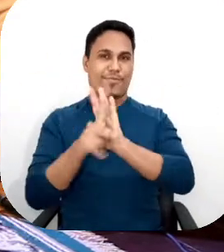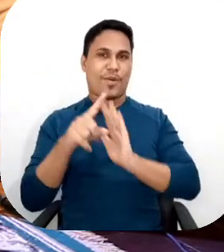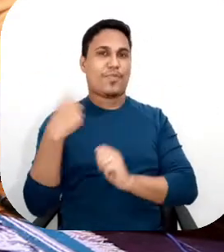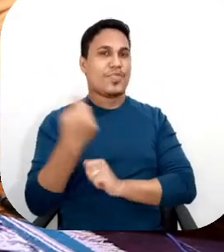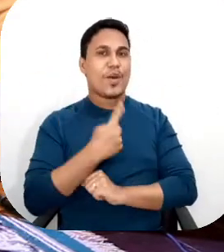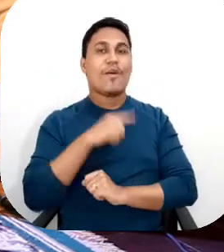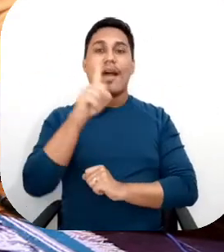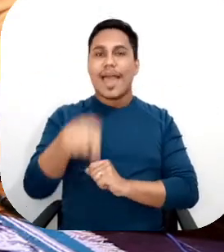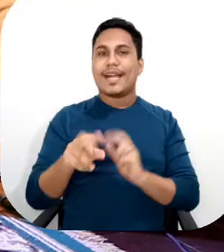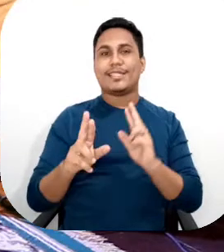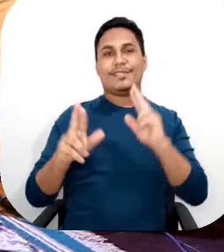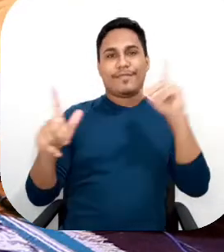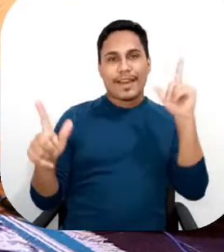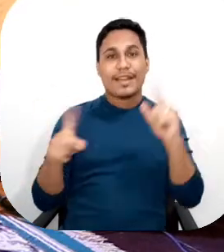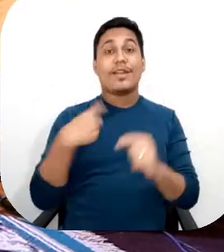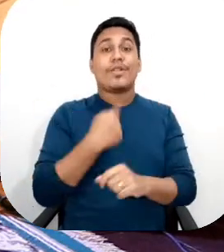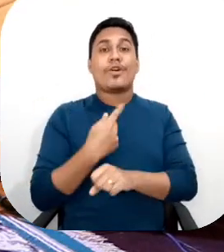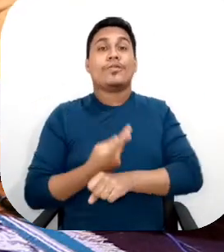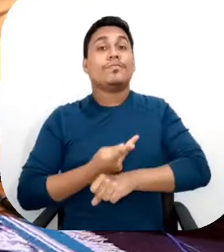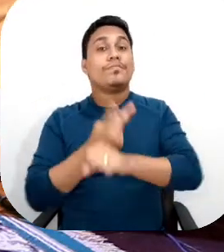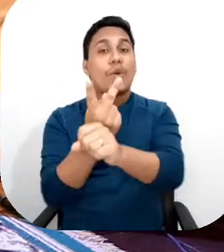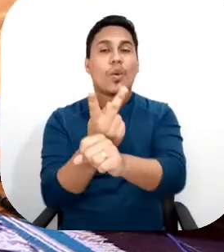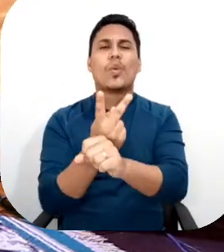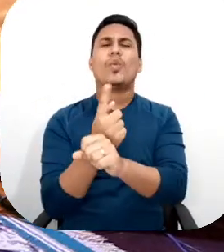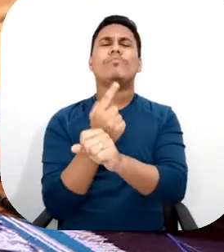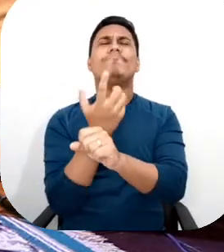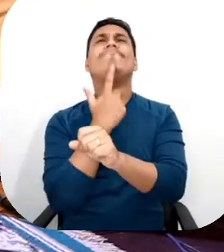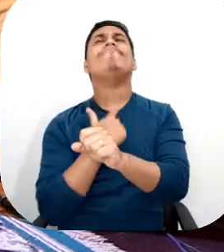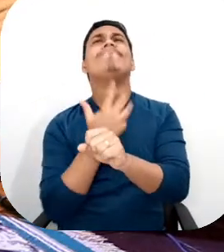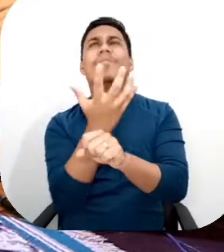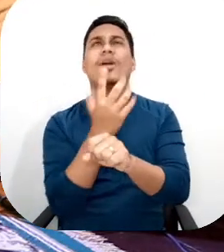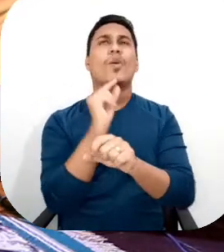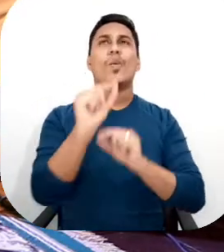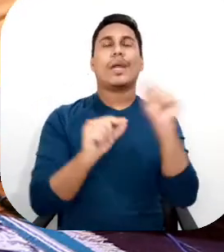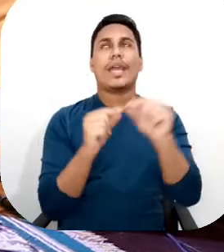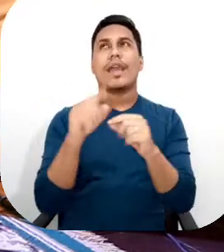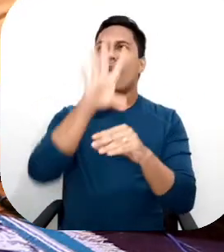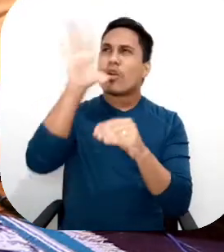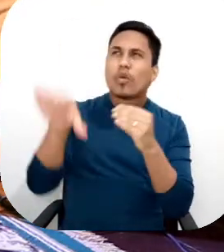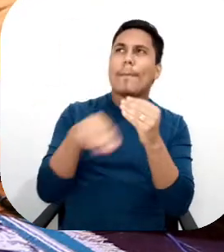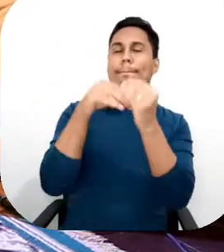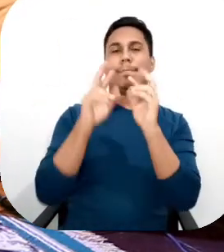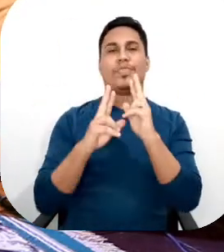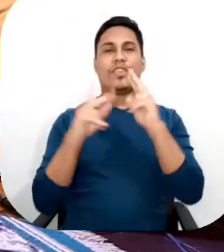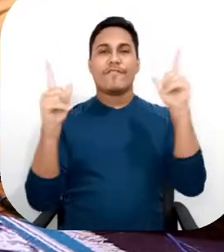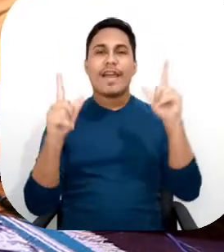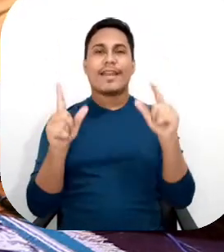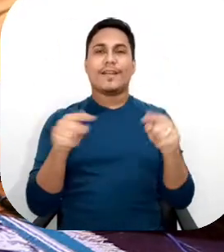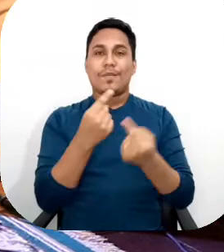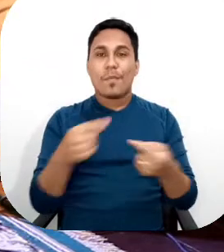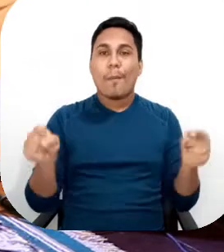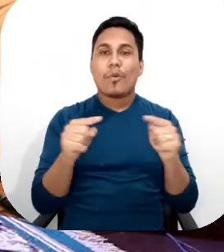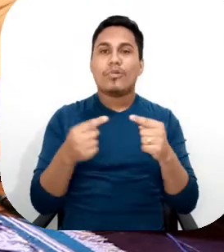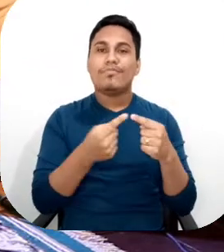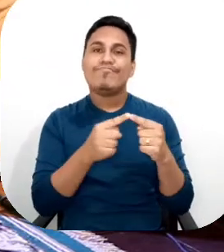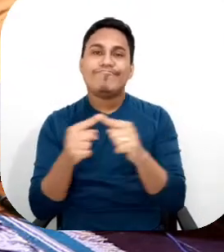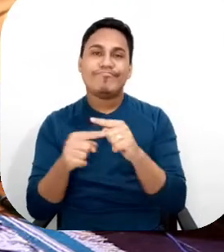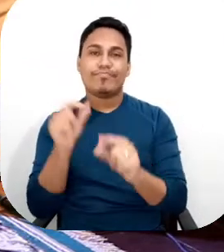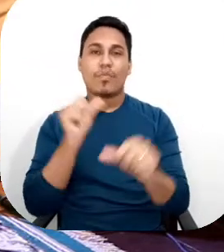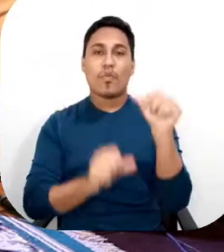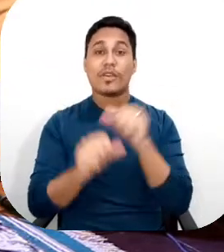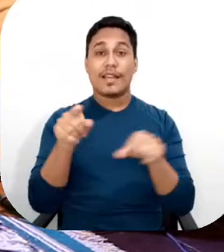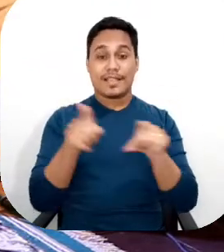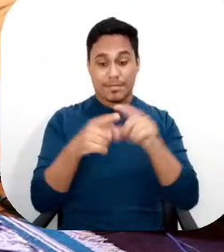que é diferente, né? A gente sempre procura trazer outro elemento, alguma coisa, mudança de arranjo, sempre pensando em